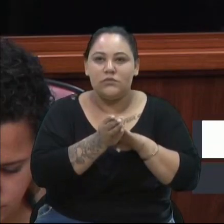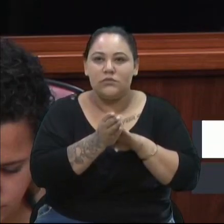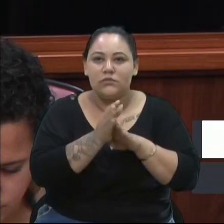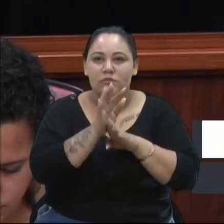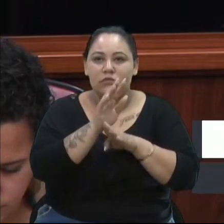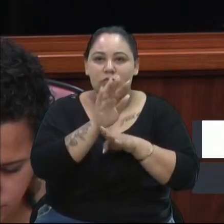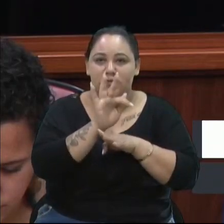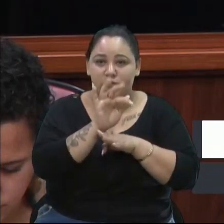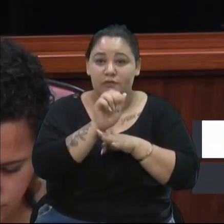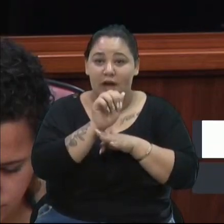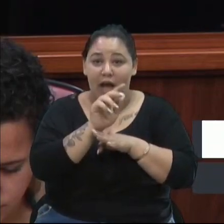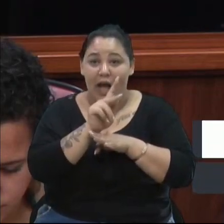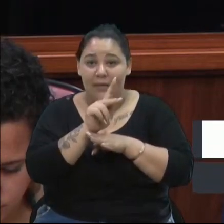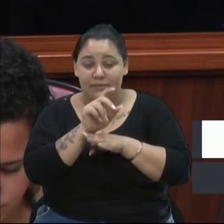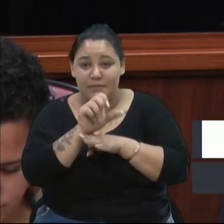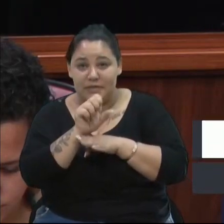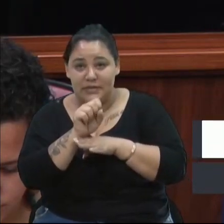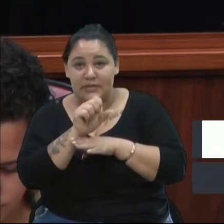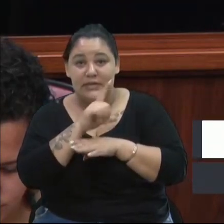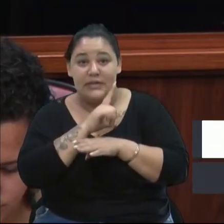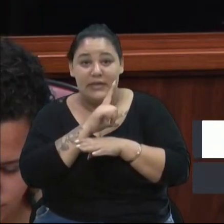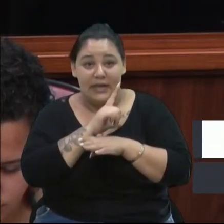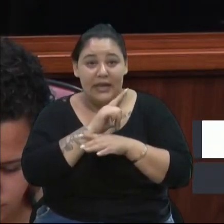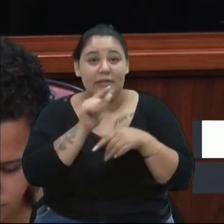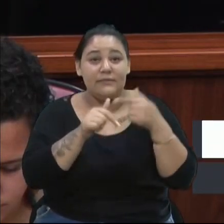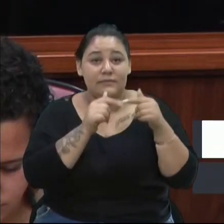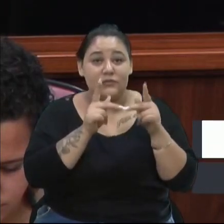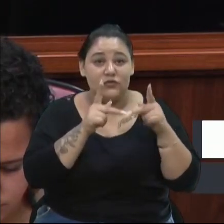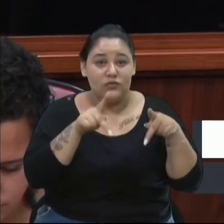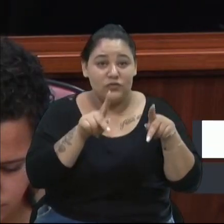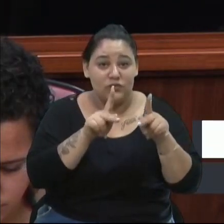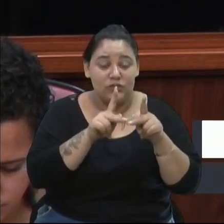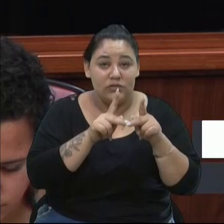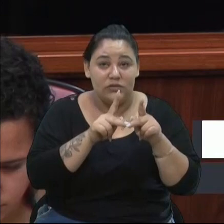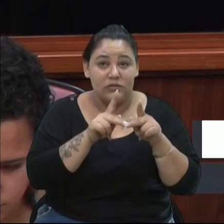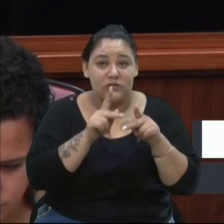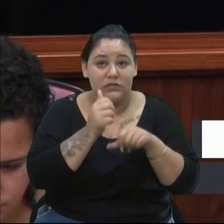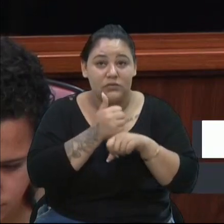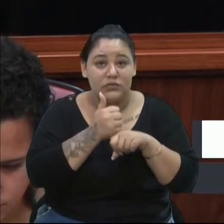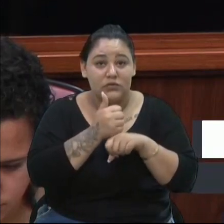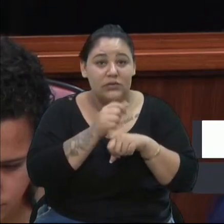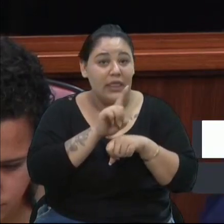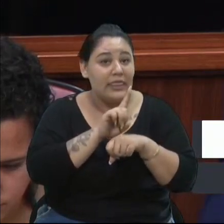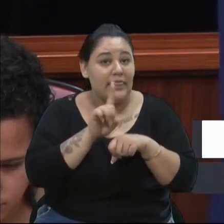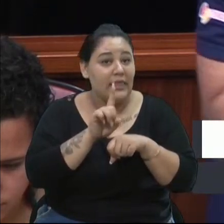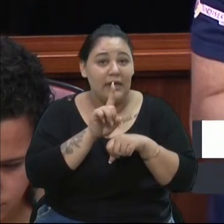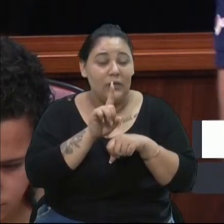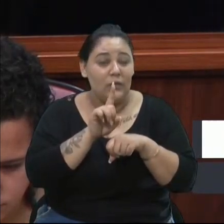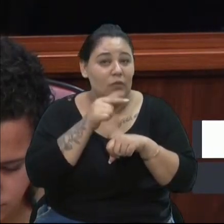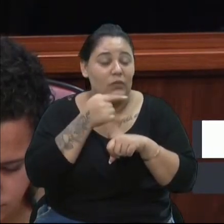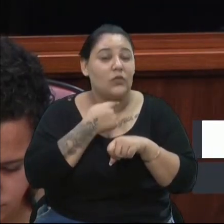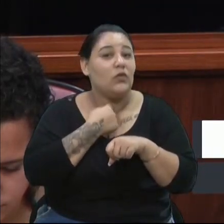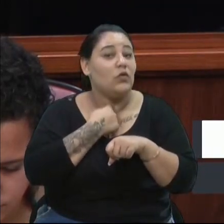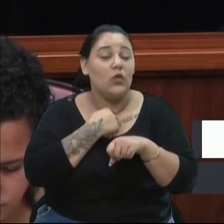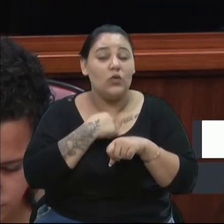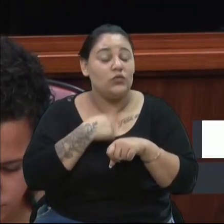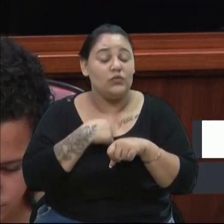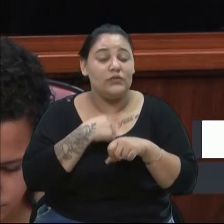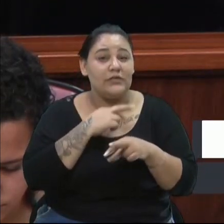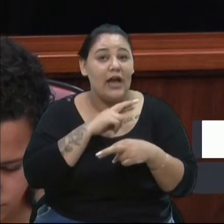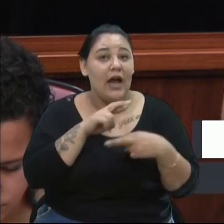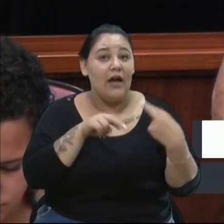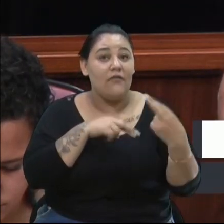tem delegados, servidores eleitos, não apreciou e aprovou essa reforma,